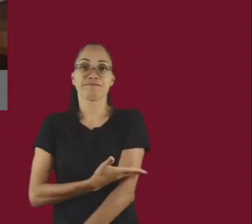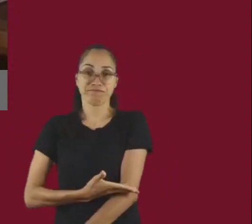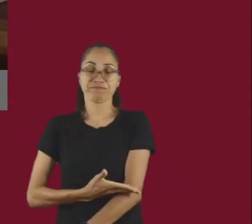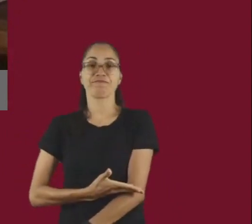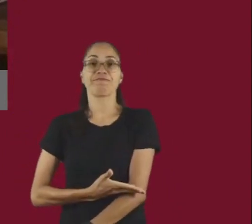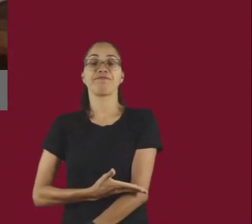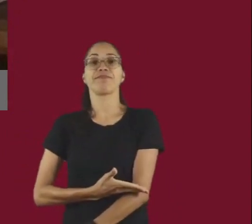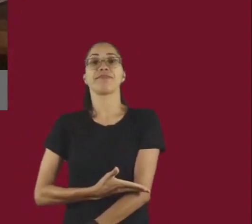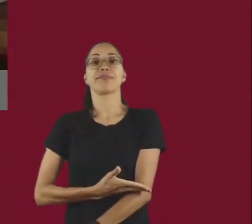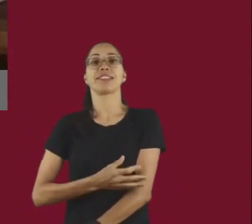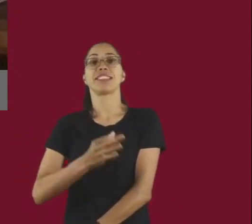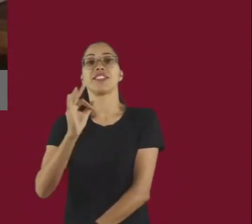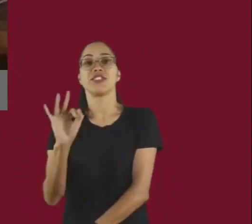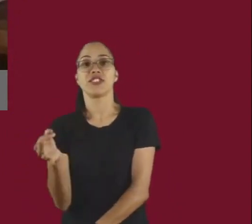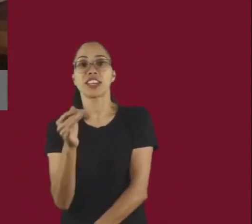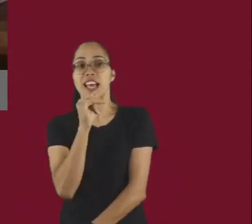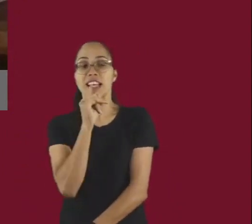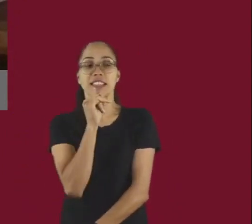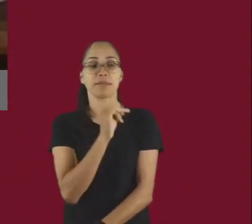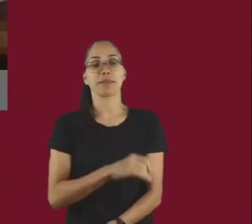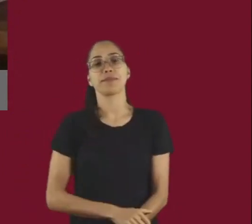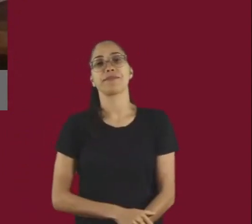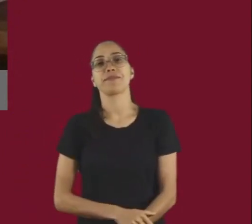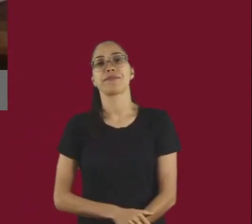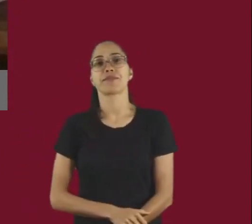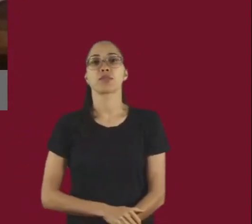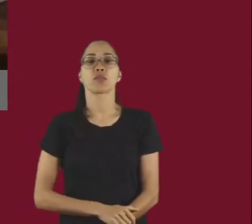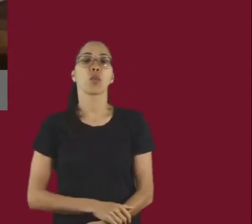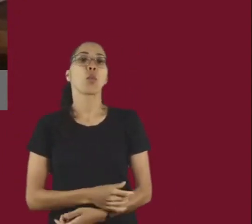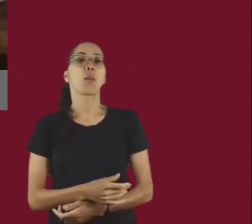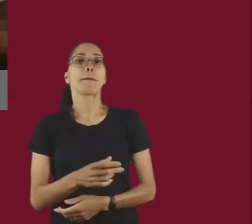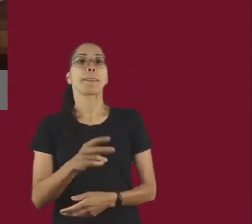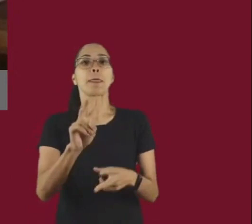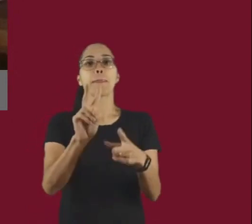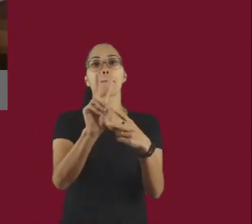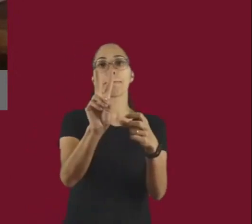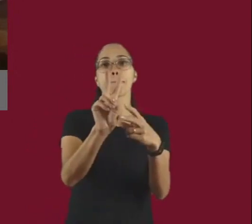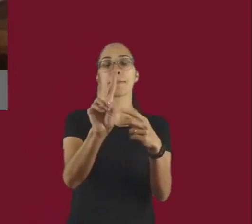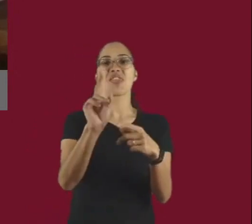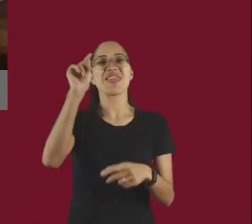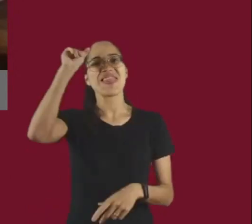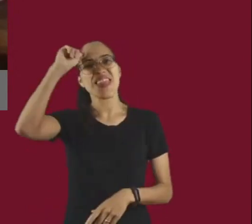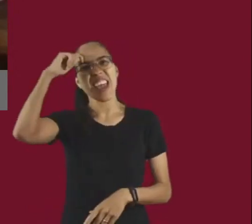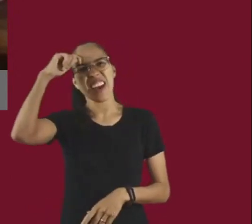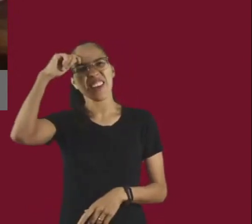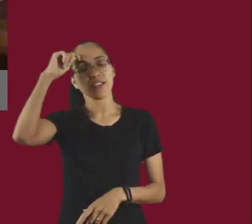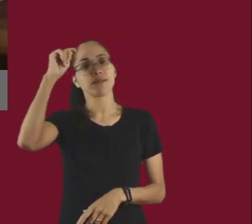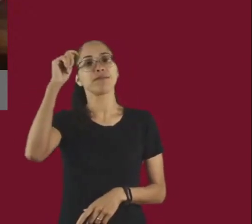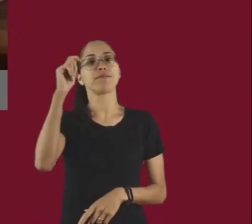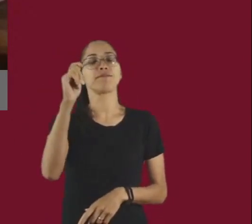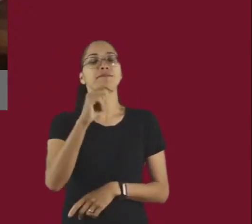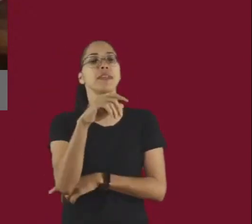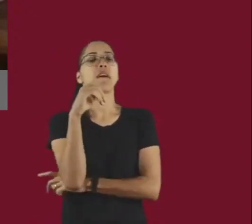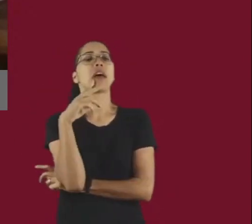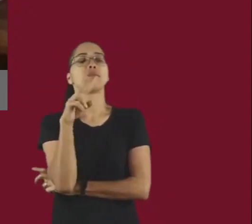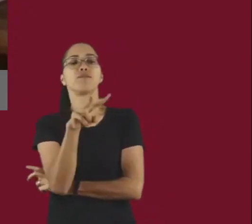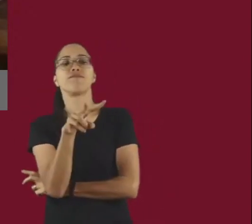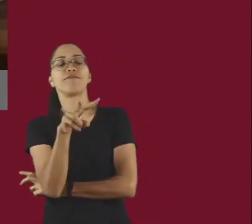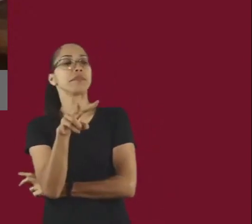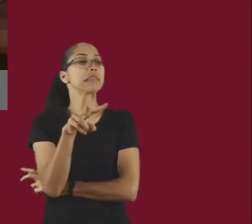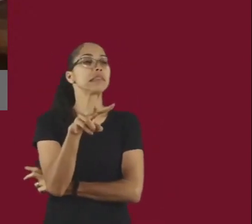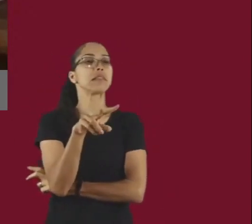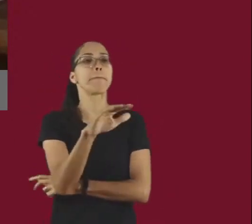a testemunhar a morte de negros e indígenas a se mover contra o seu próprio genocídio, que é o que foi o